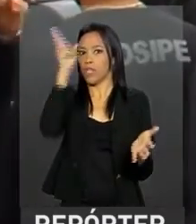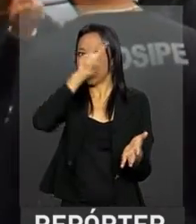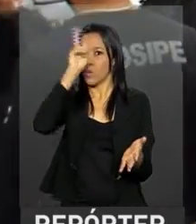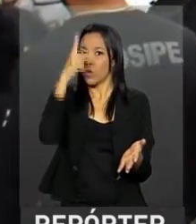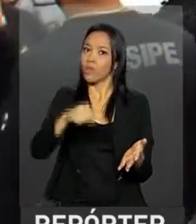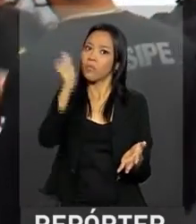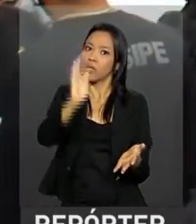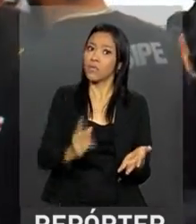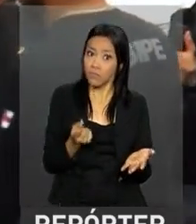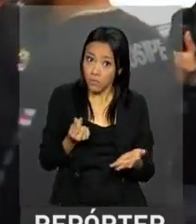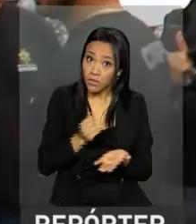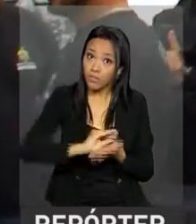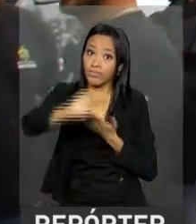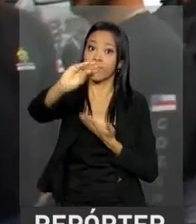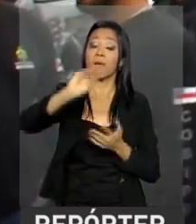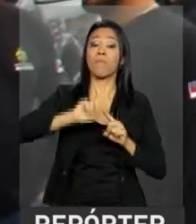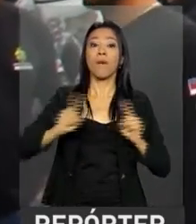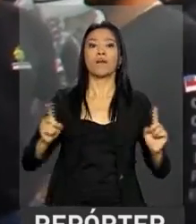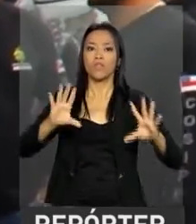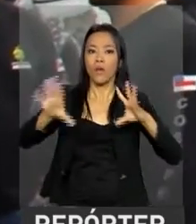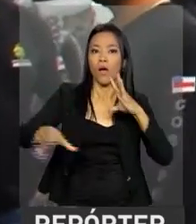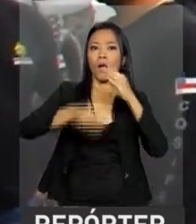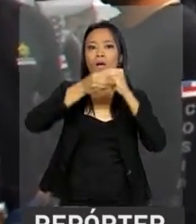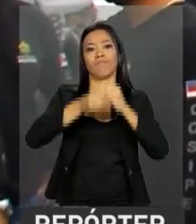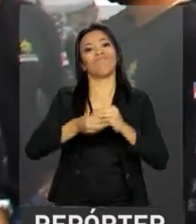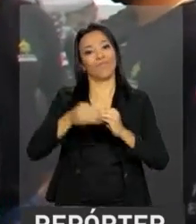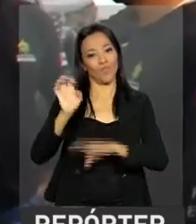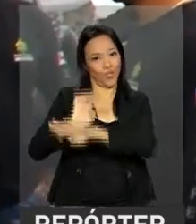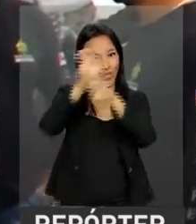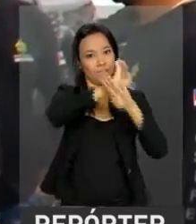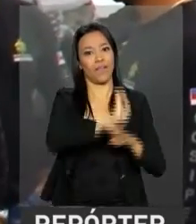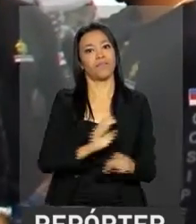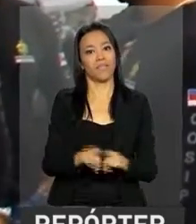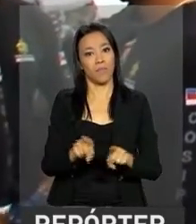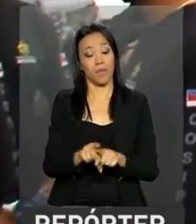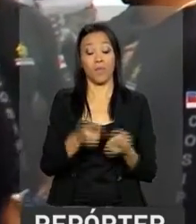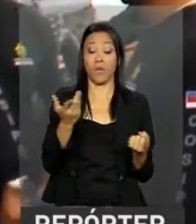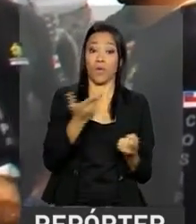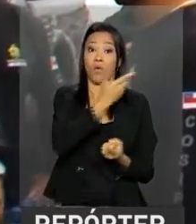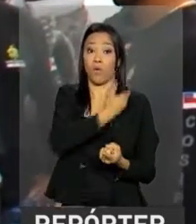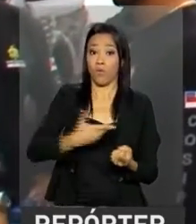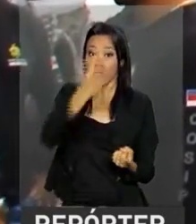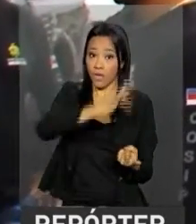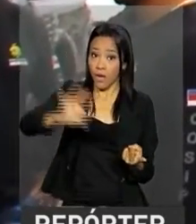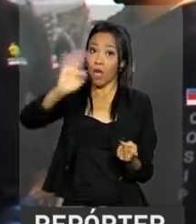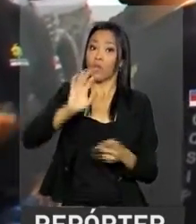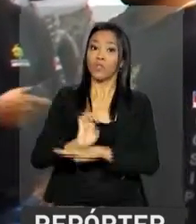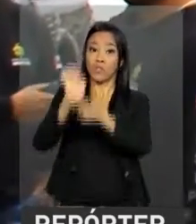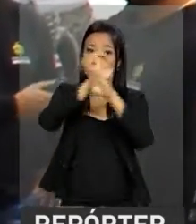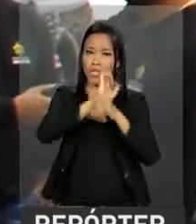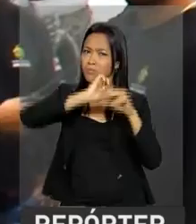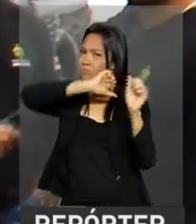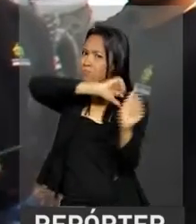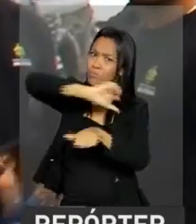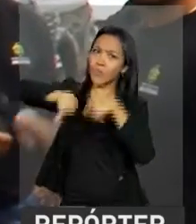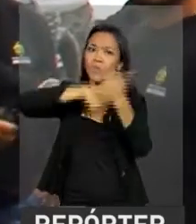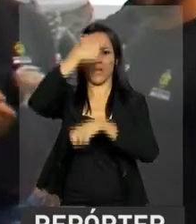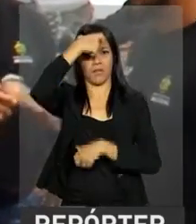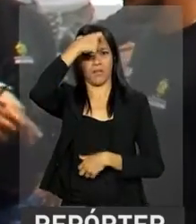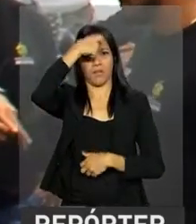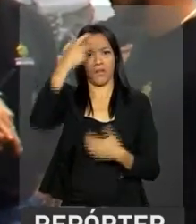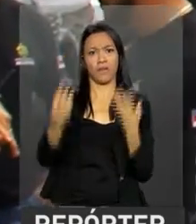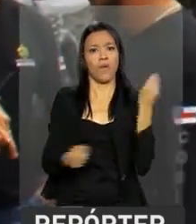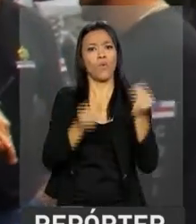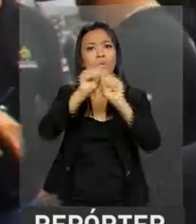mas feito junto com os estados, para que União e estados possam mudar a mentalidade do